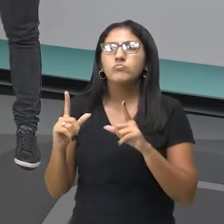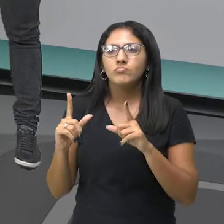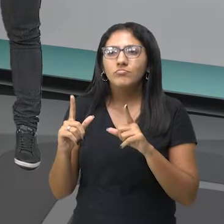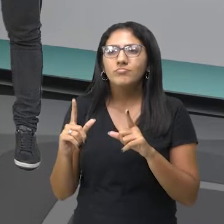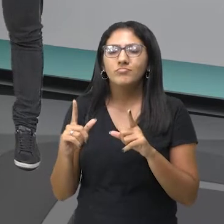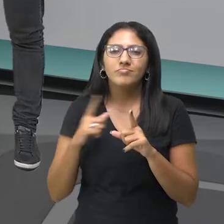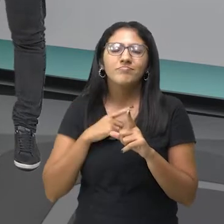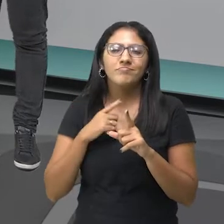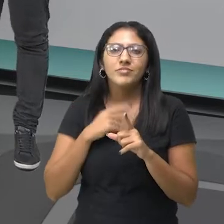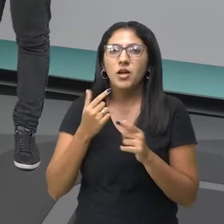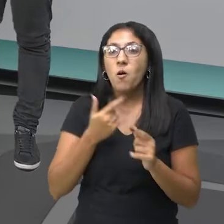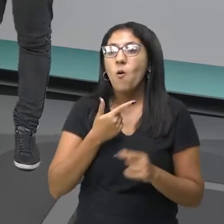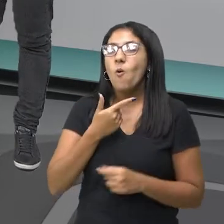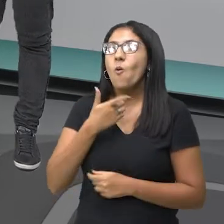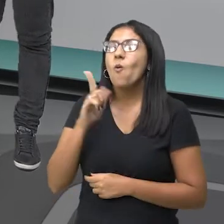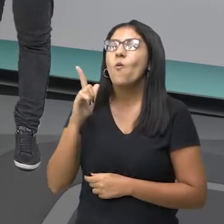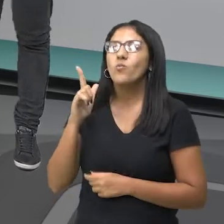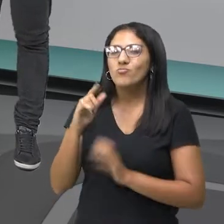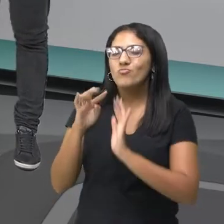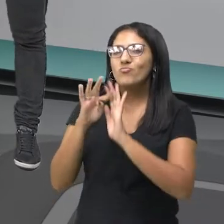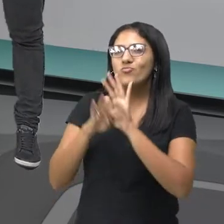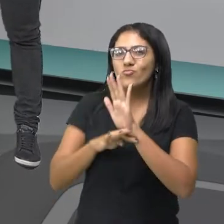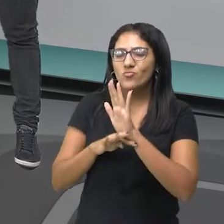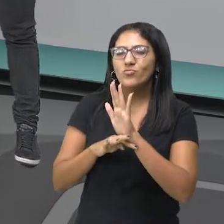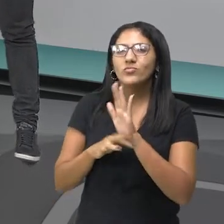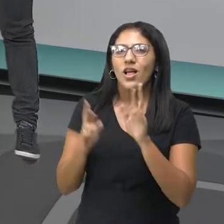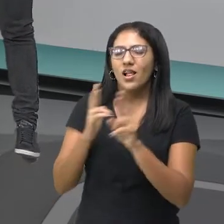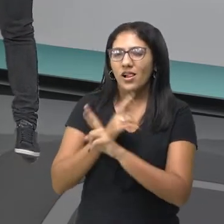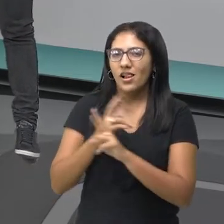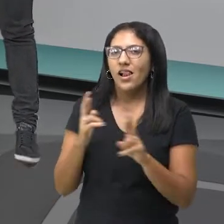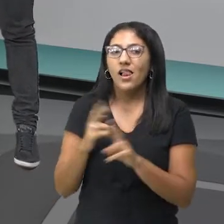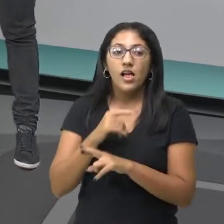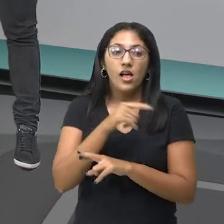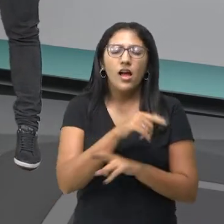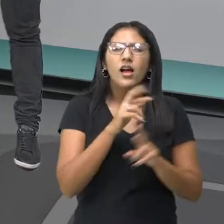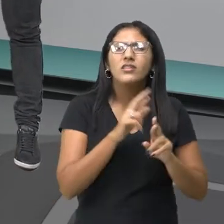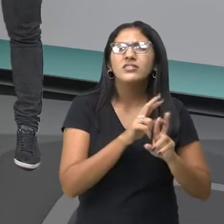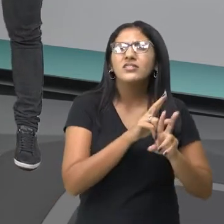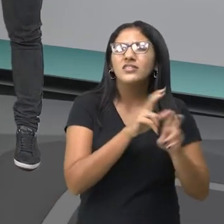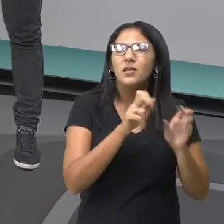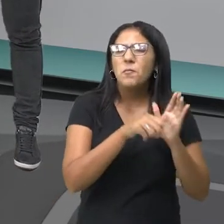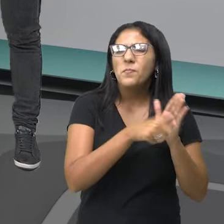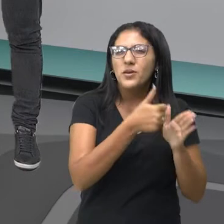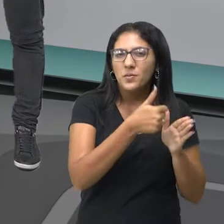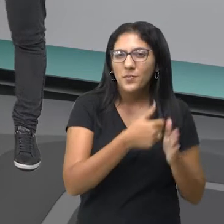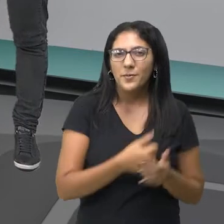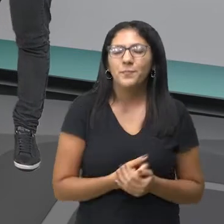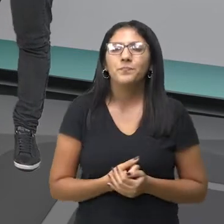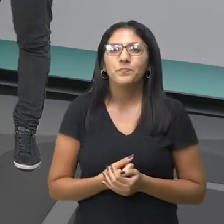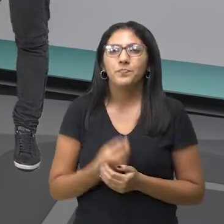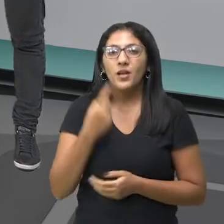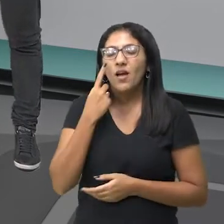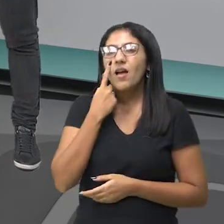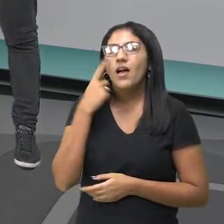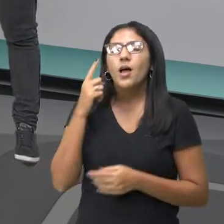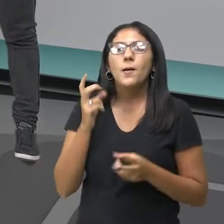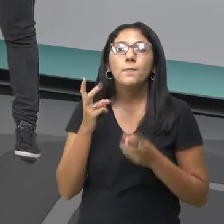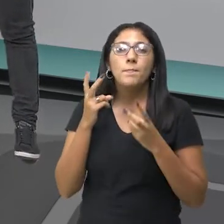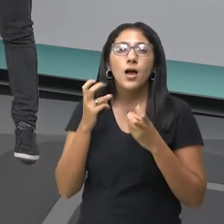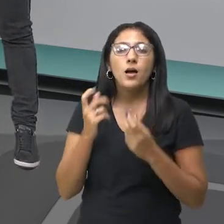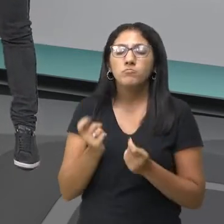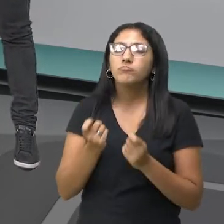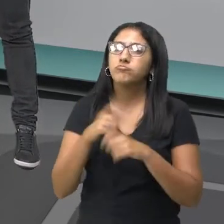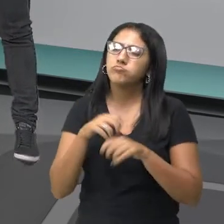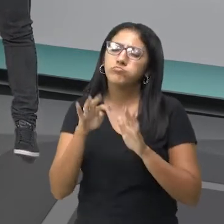sou direcionado para outro texto relacionado àquele tema do qual eu estava lendo. Então perceba que eu posso continuar a ler